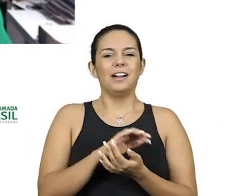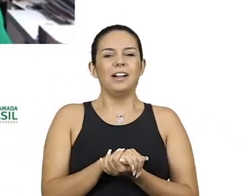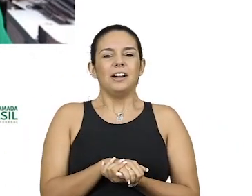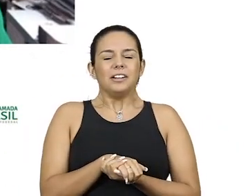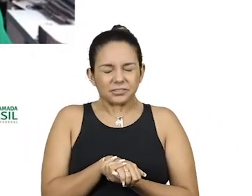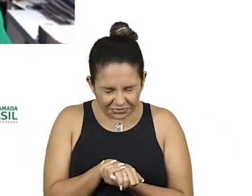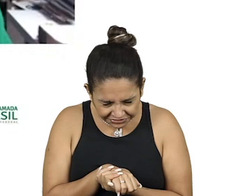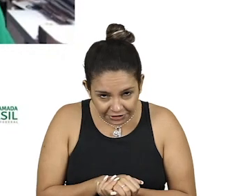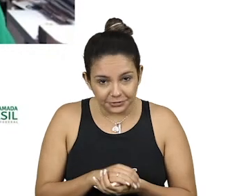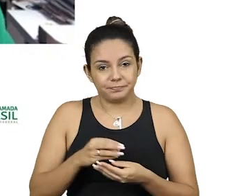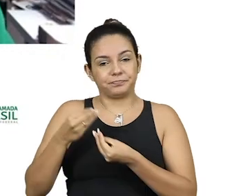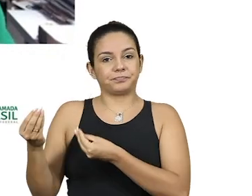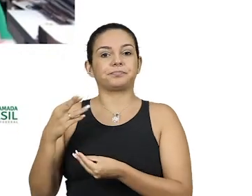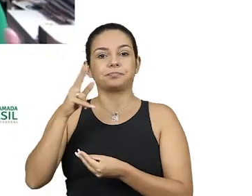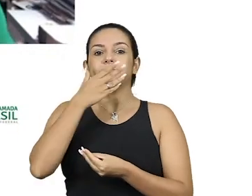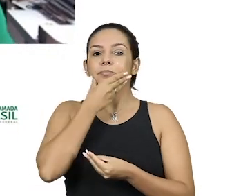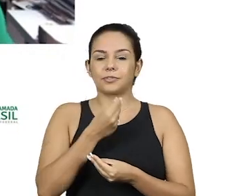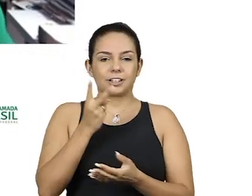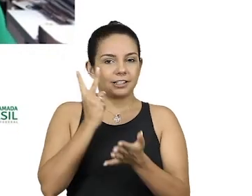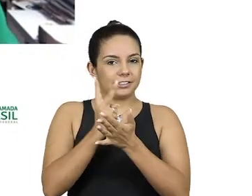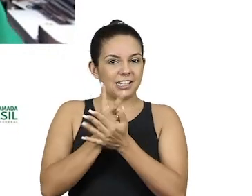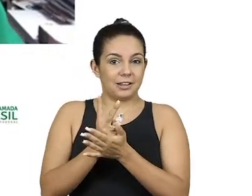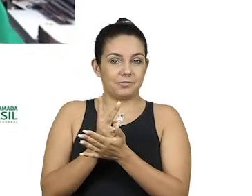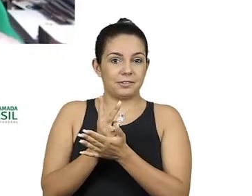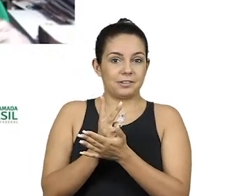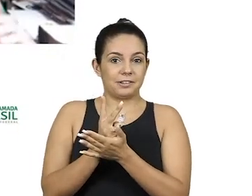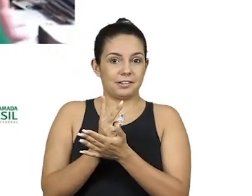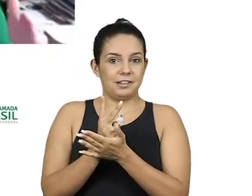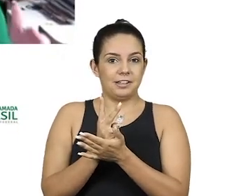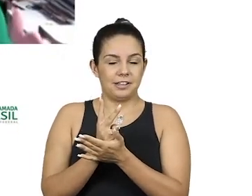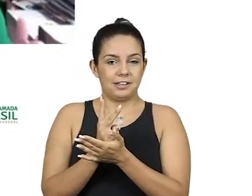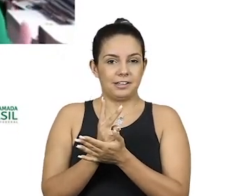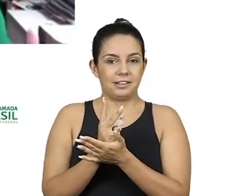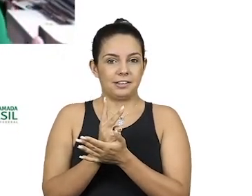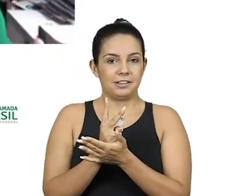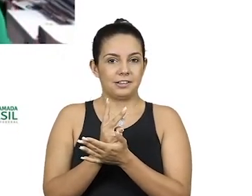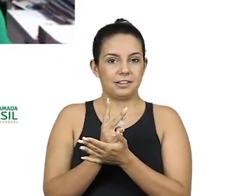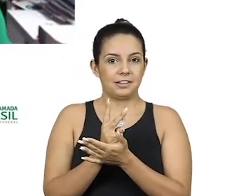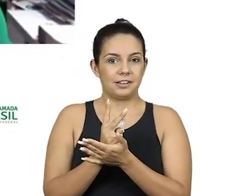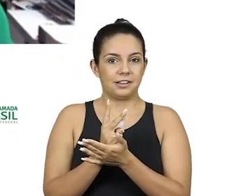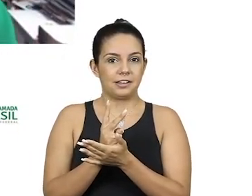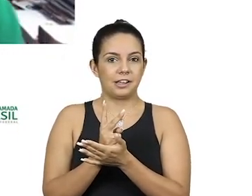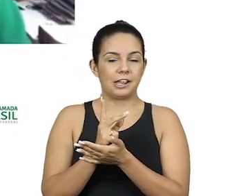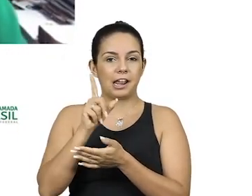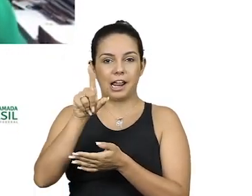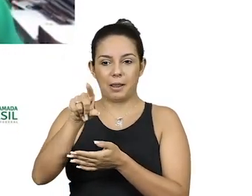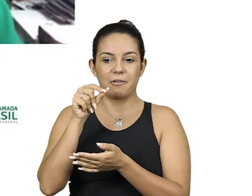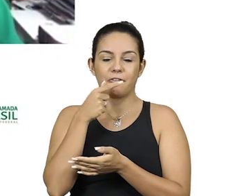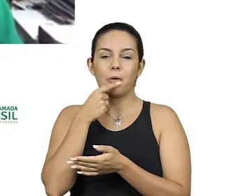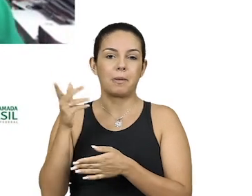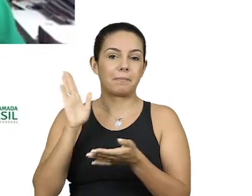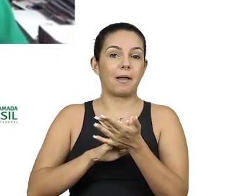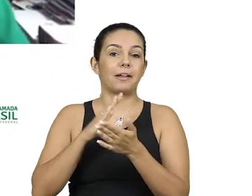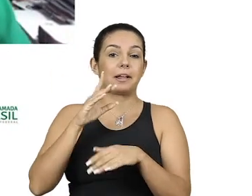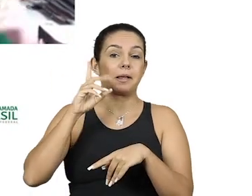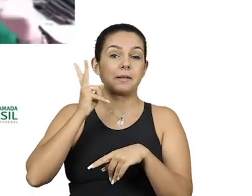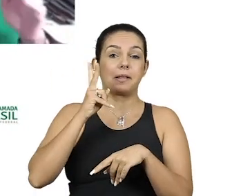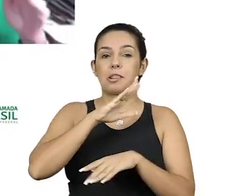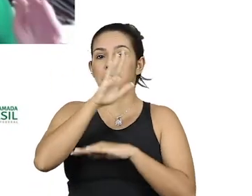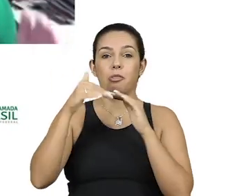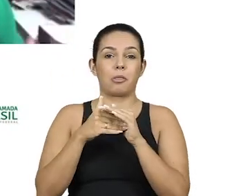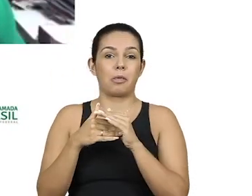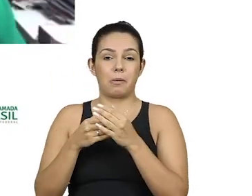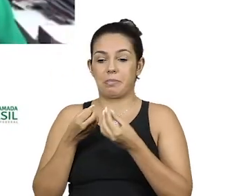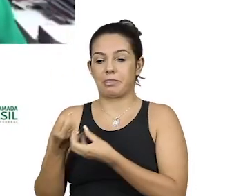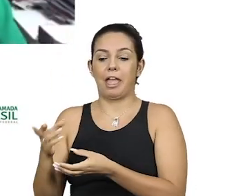para o meu irmão. Eu era sempre preterida por ser mulher. Mulher. Tá? Então, tudo